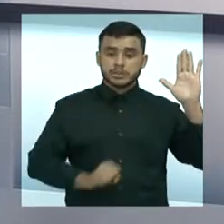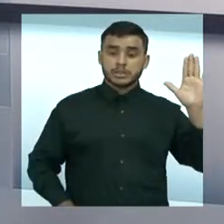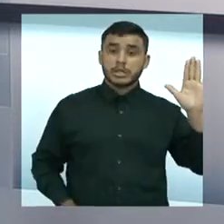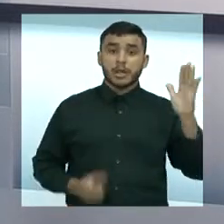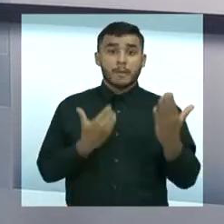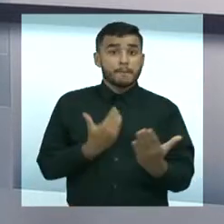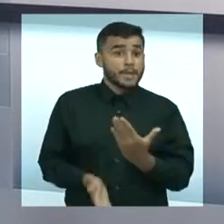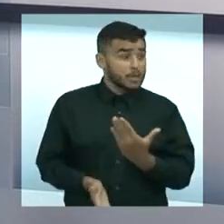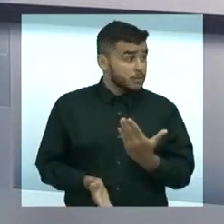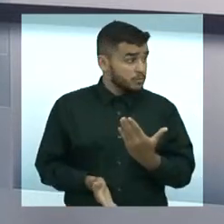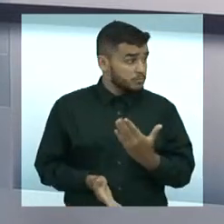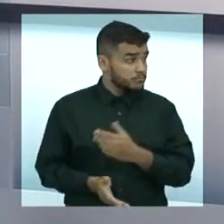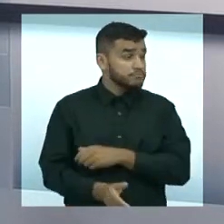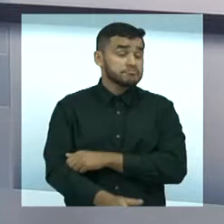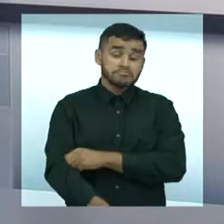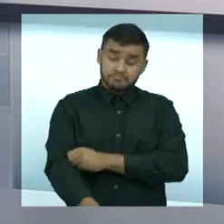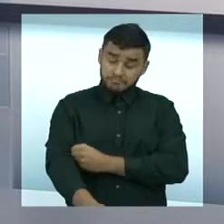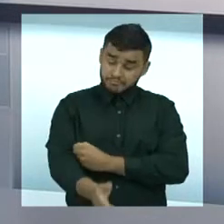foram eleitos